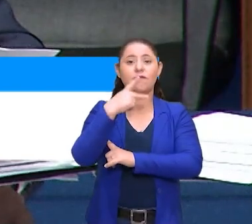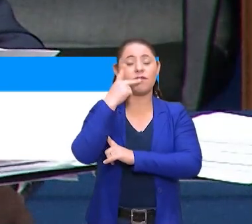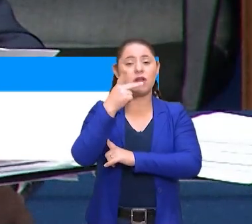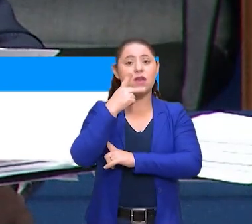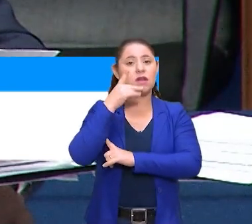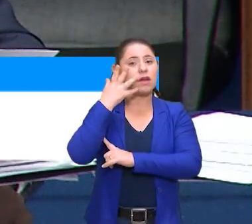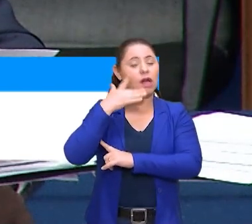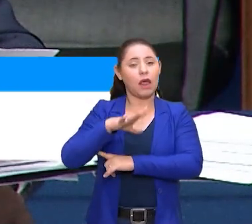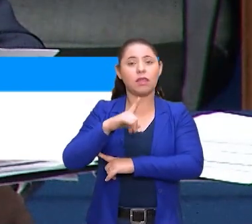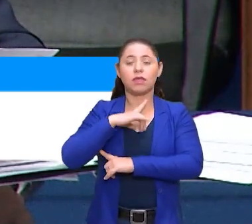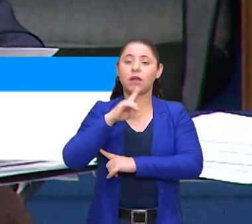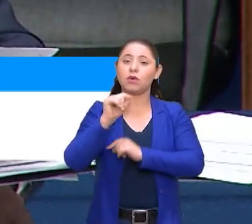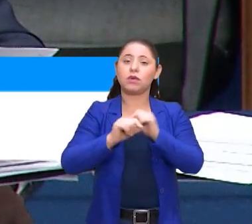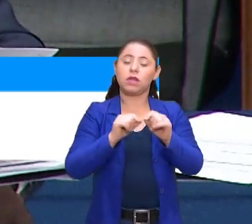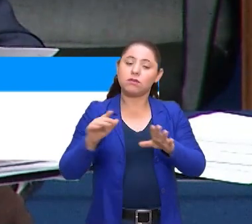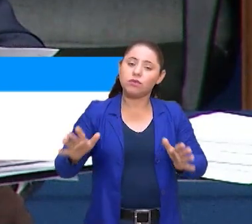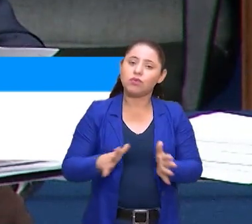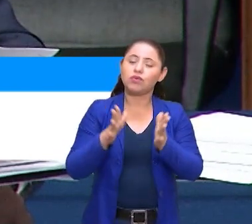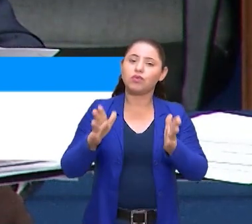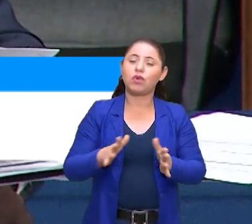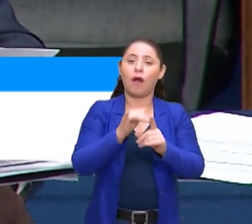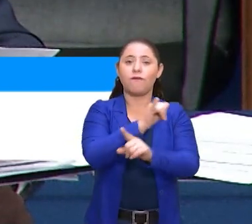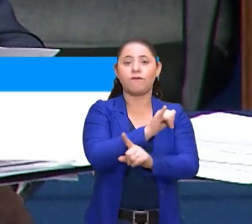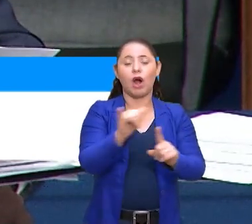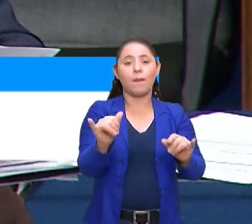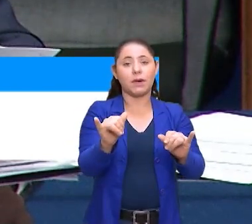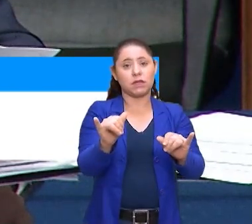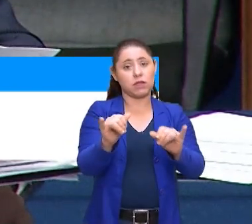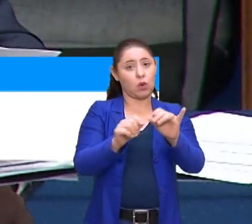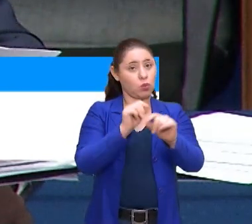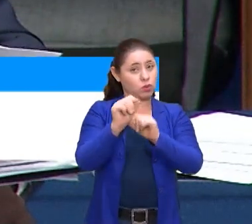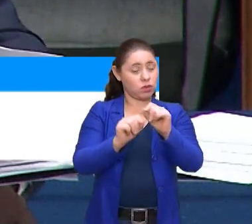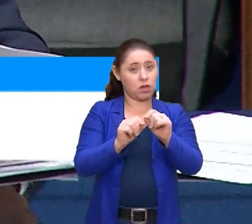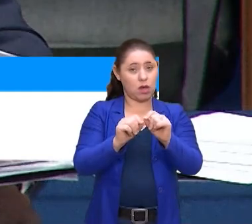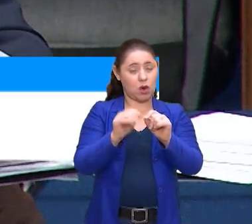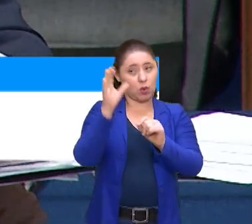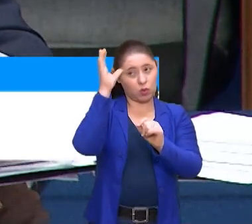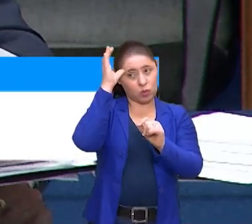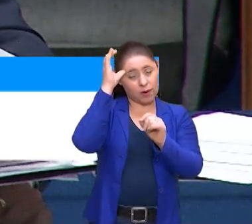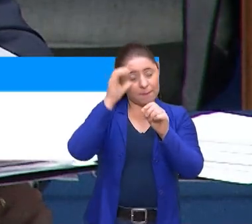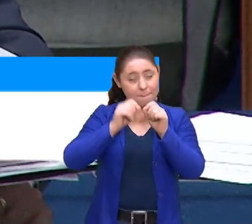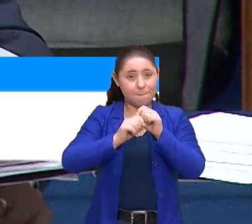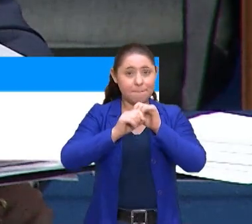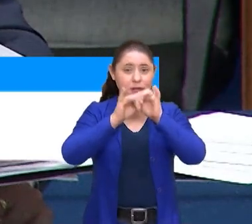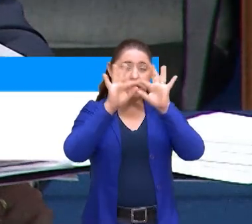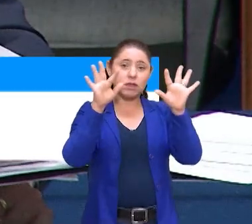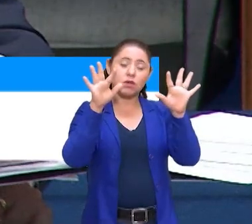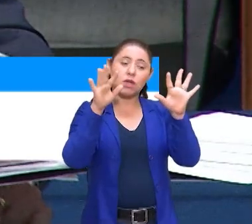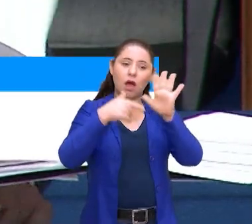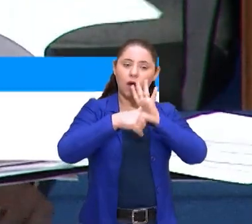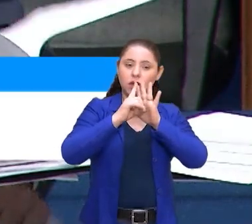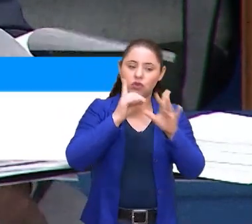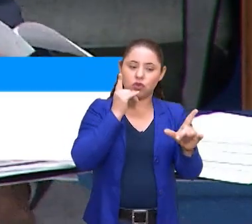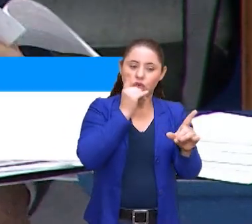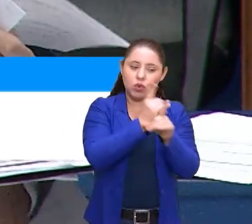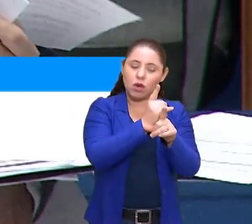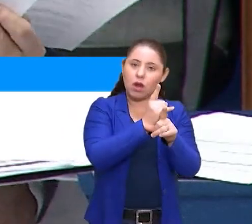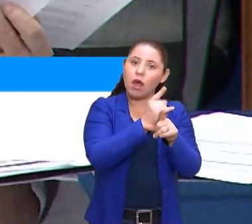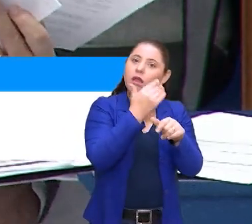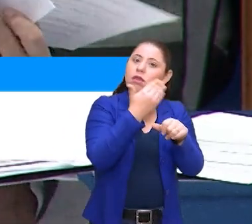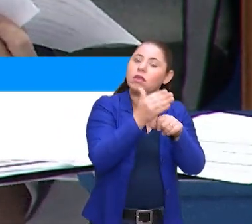de fala na infância tem como finalidade incentivar campanhas informativas, ampliar o conhecimento da população acerca do